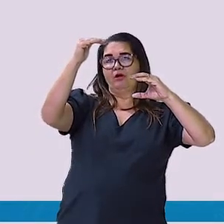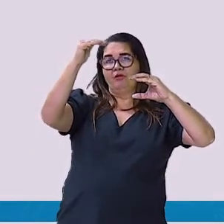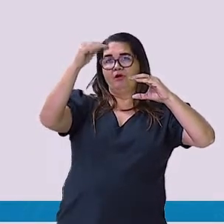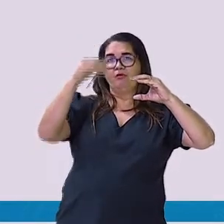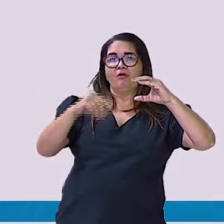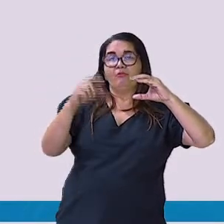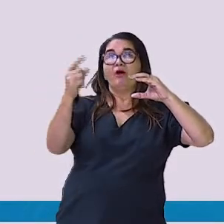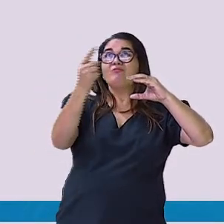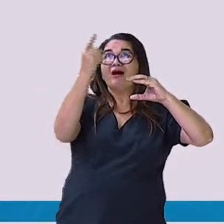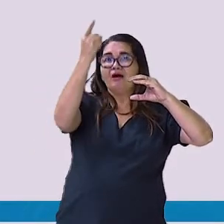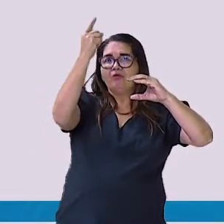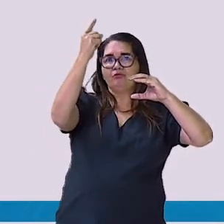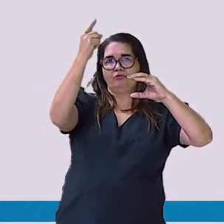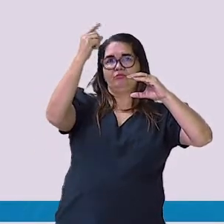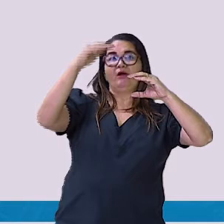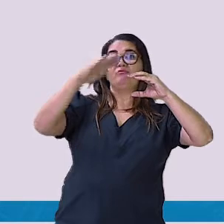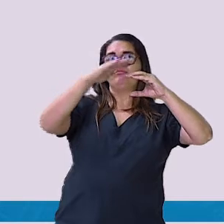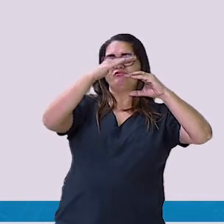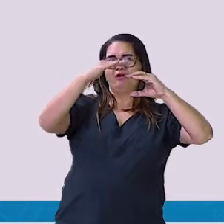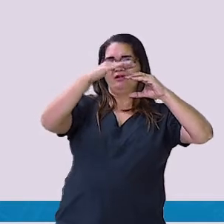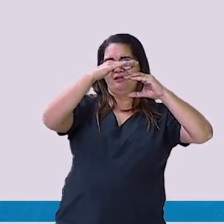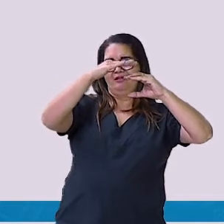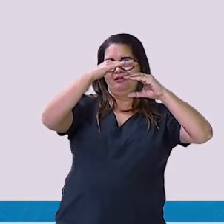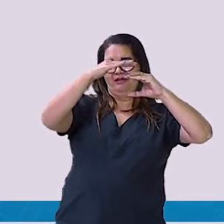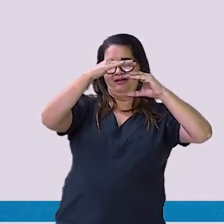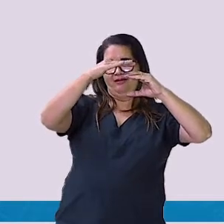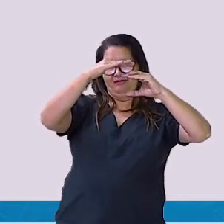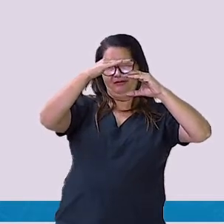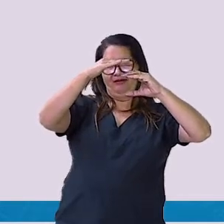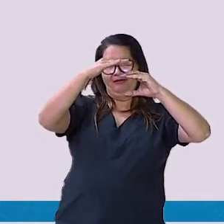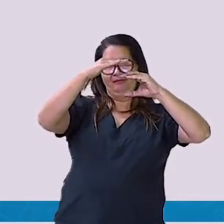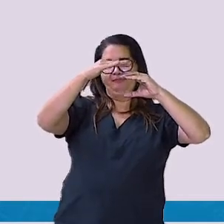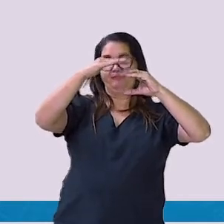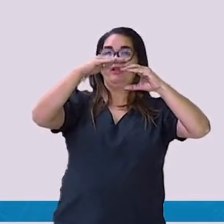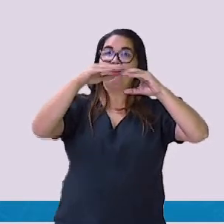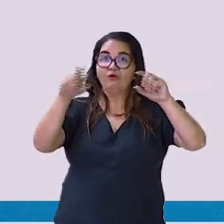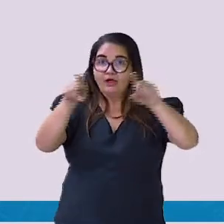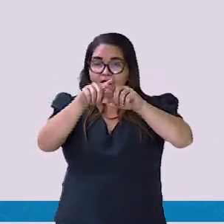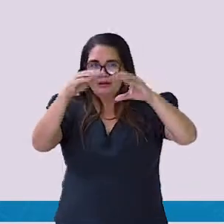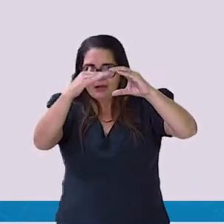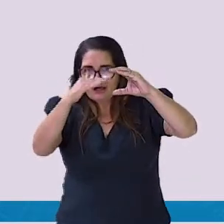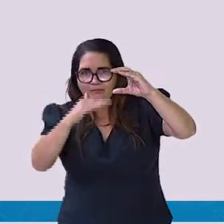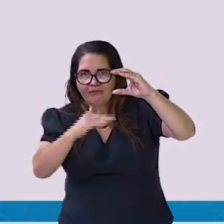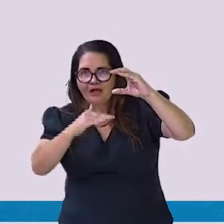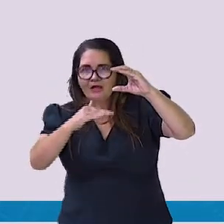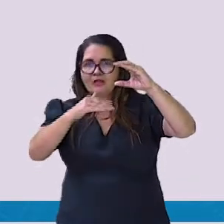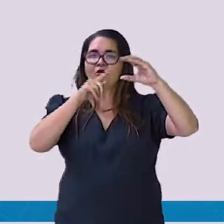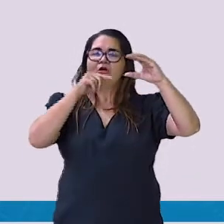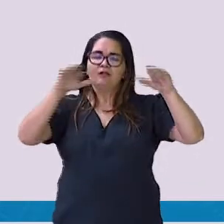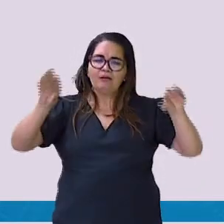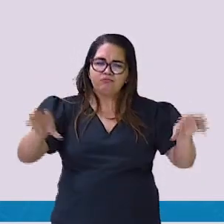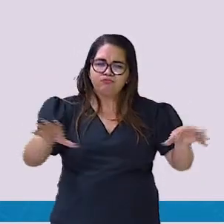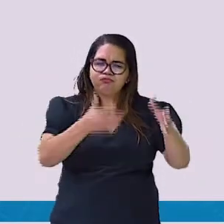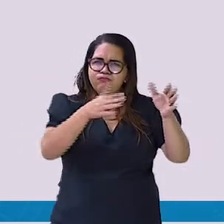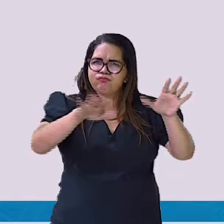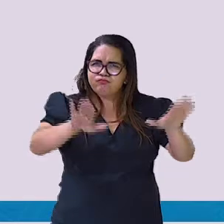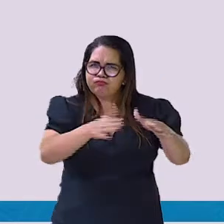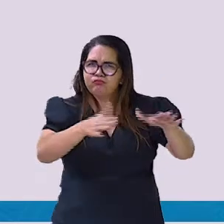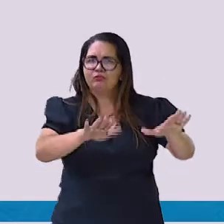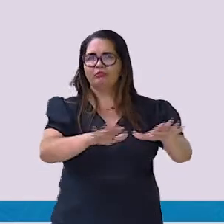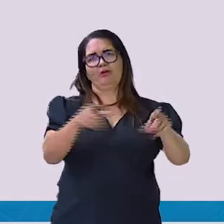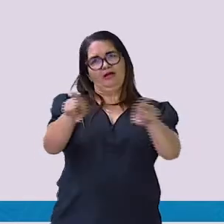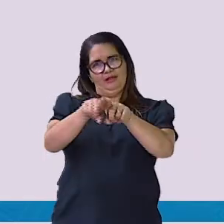muito acima do nível do mar. Então, tem variações. Tranquilo? Mas vamos lá?